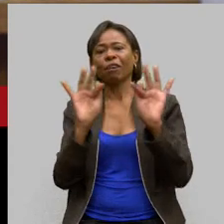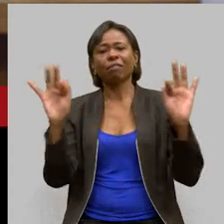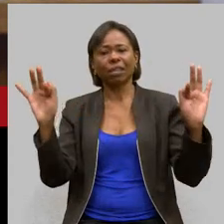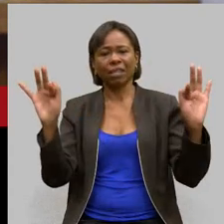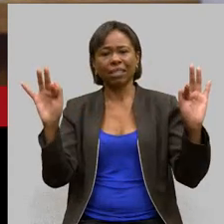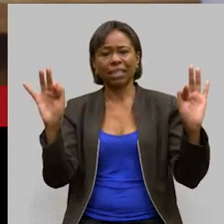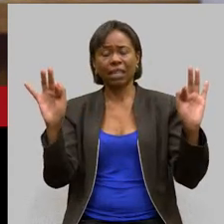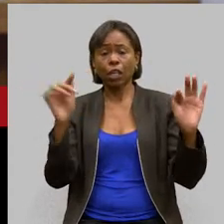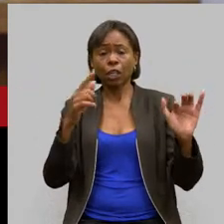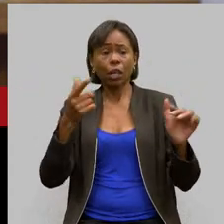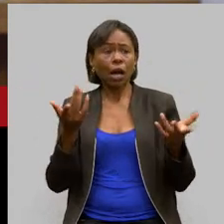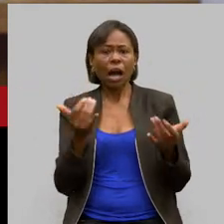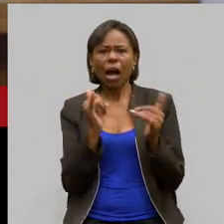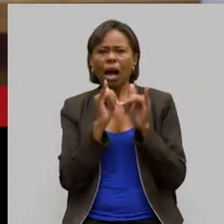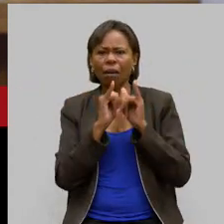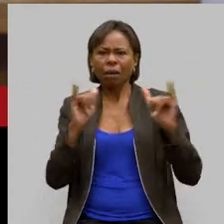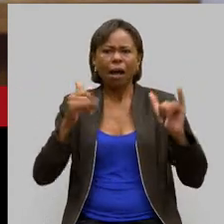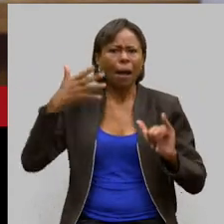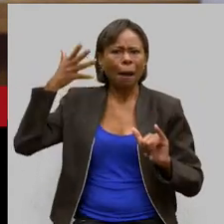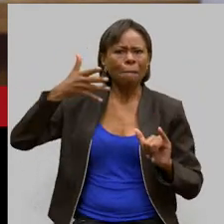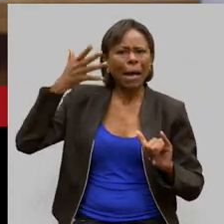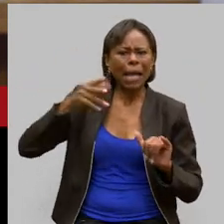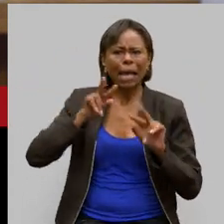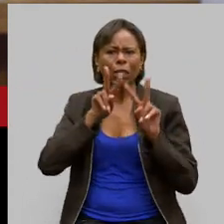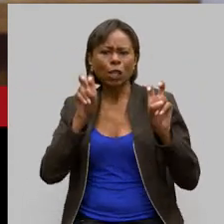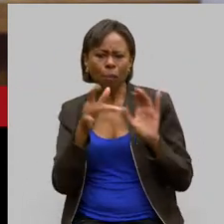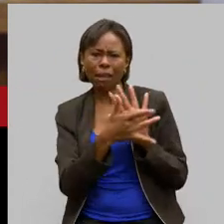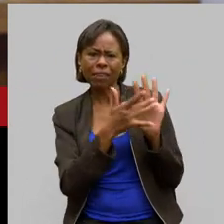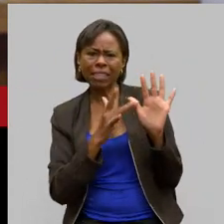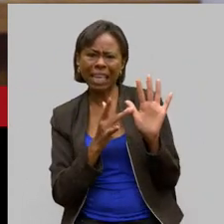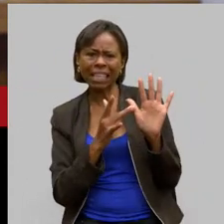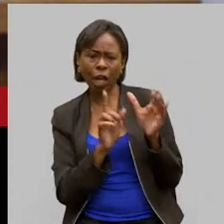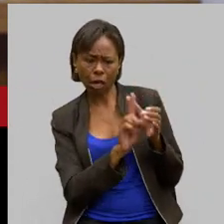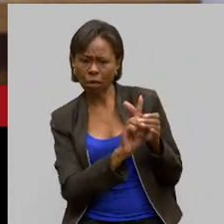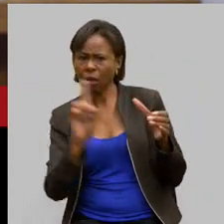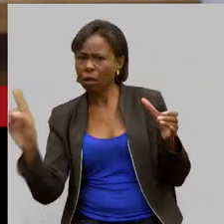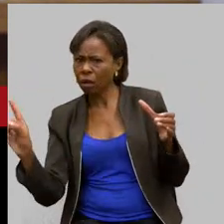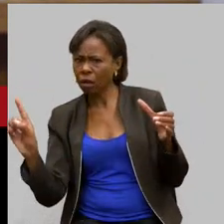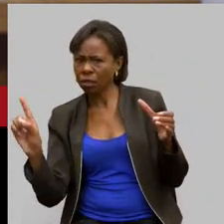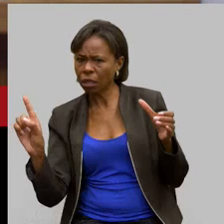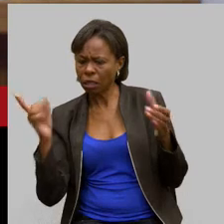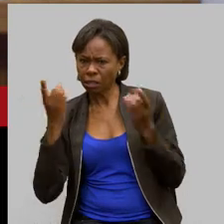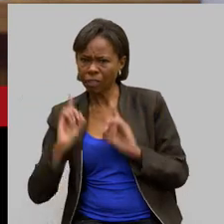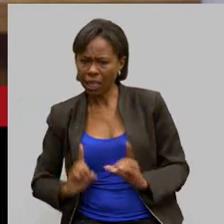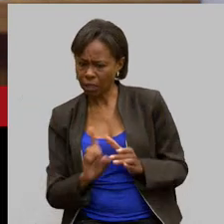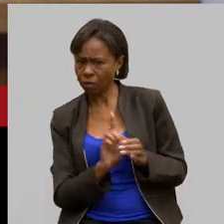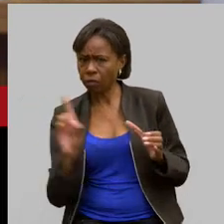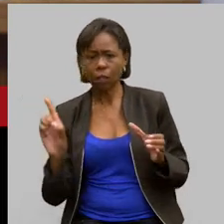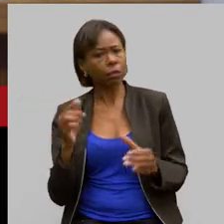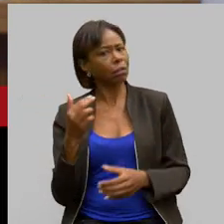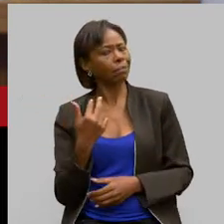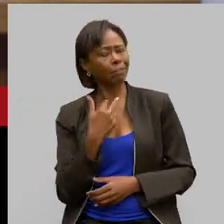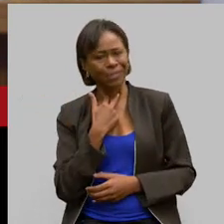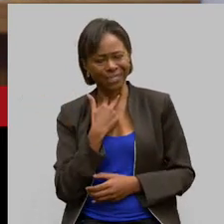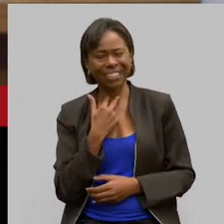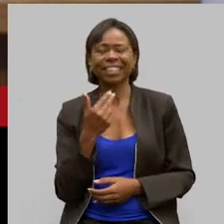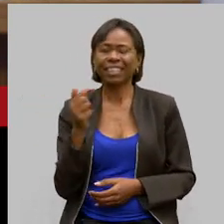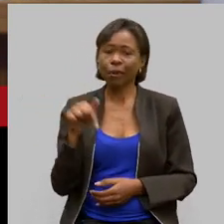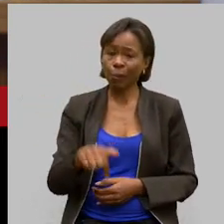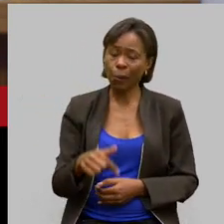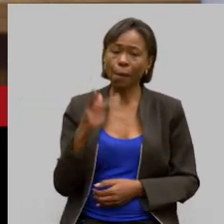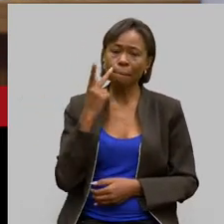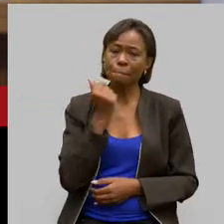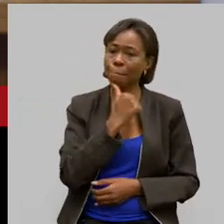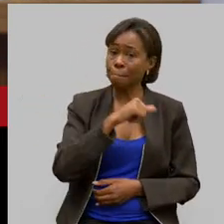nada da política da pessoa com deficiência sem que essas pessoas com deficiência estejam envolvidas e aqui falando das Mães e pais de pessoas